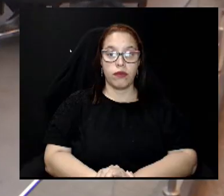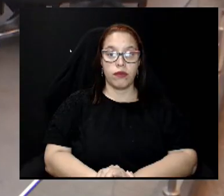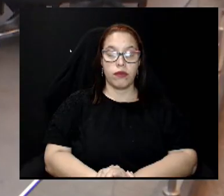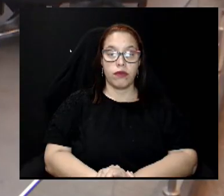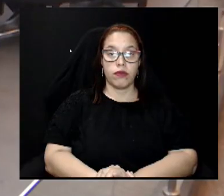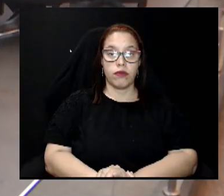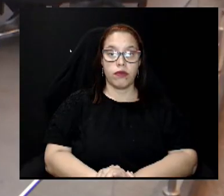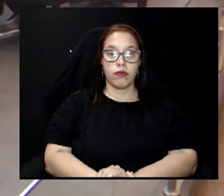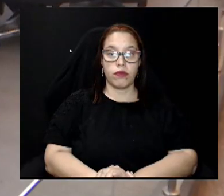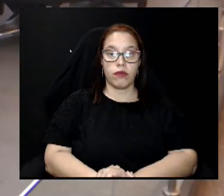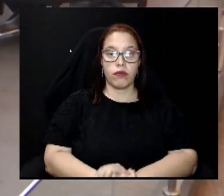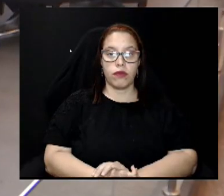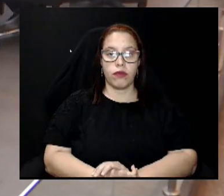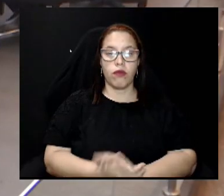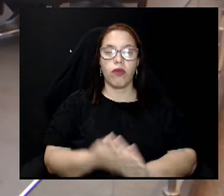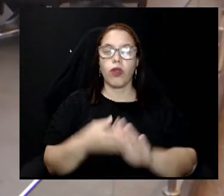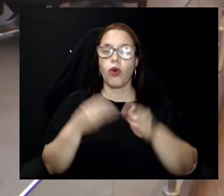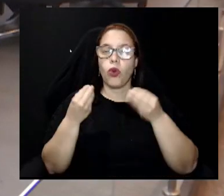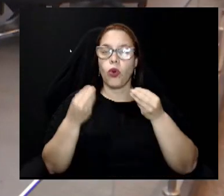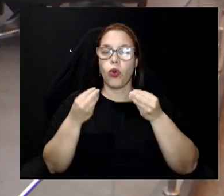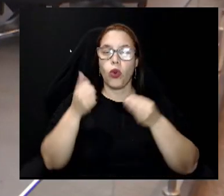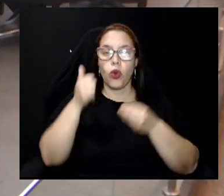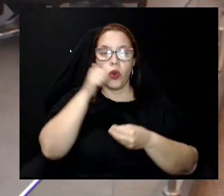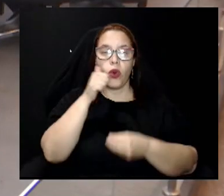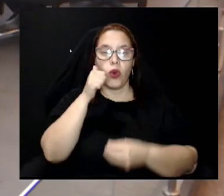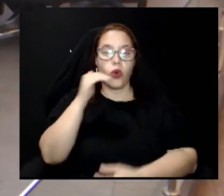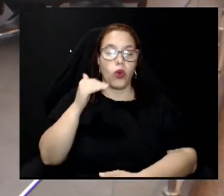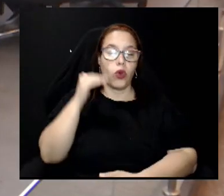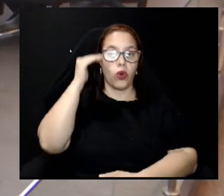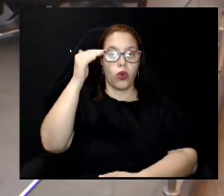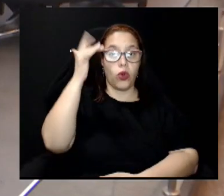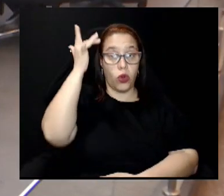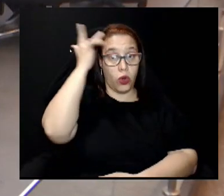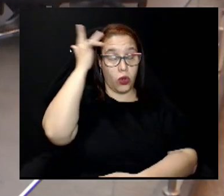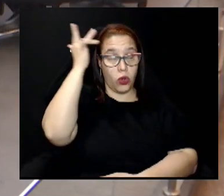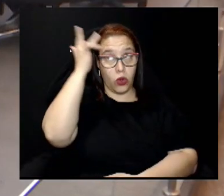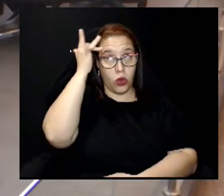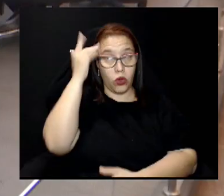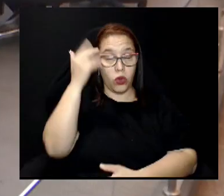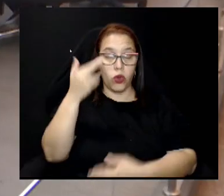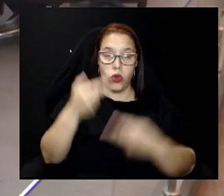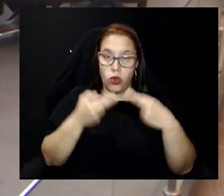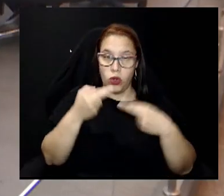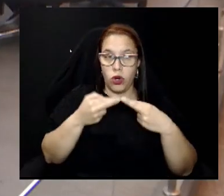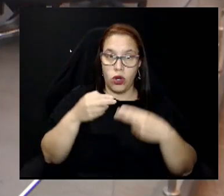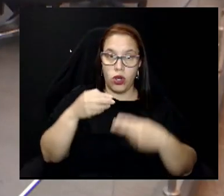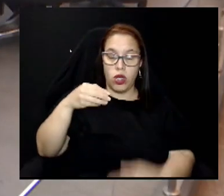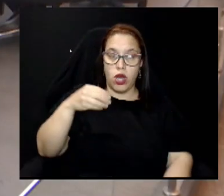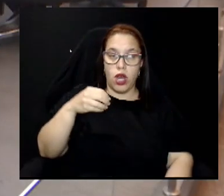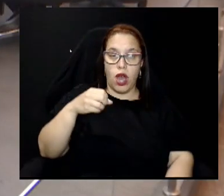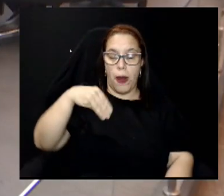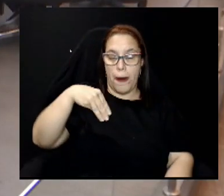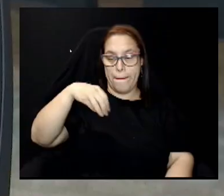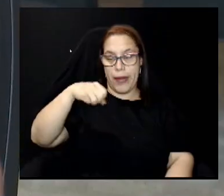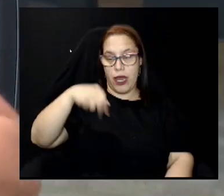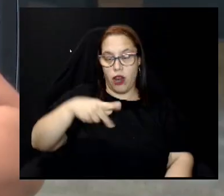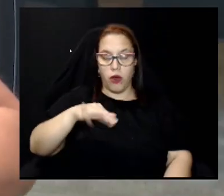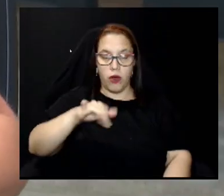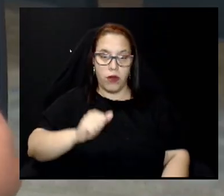Como atinge normalmente a mulher na fase madura? Pode ter alguma relação com a menopausa ou pode agravar neste